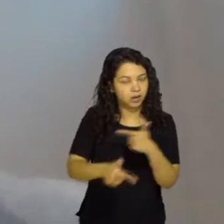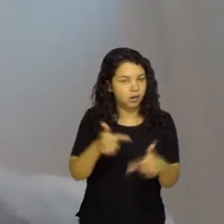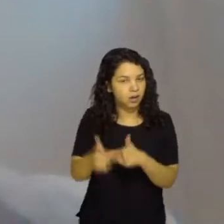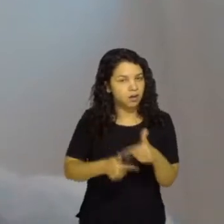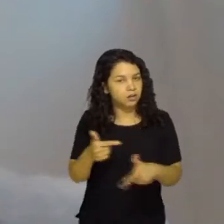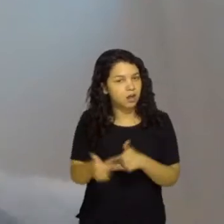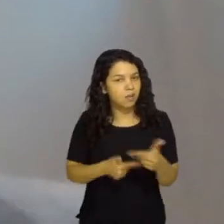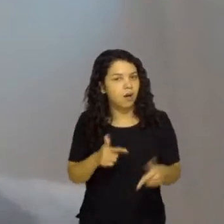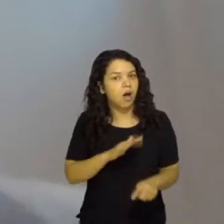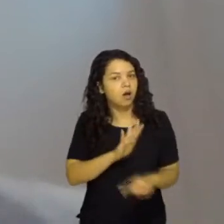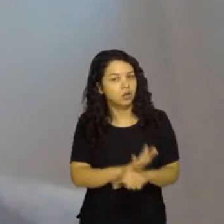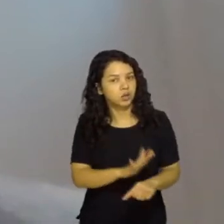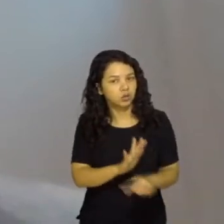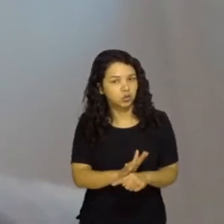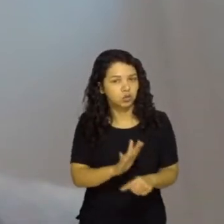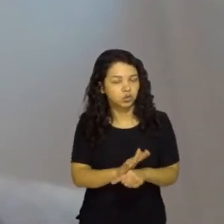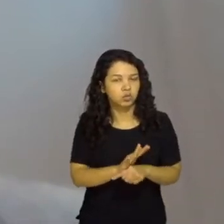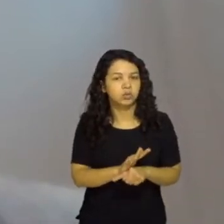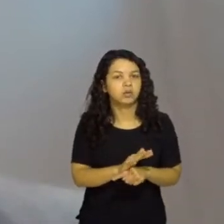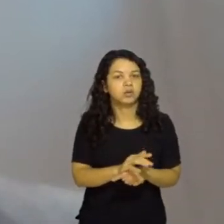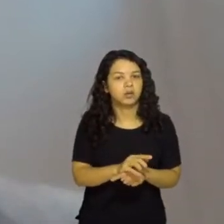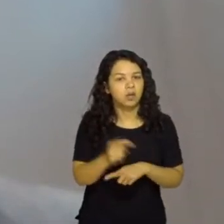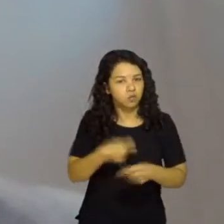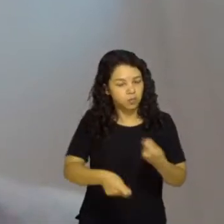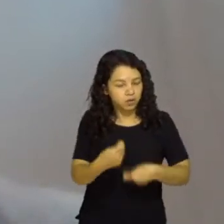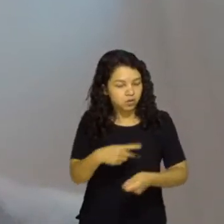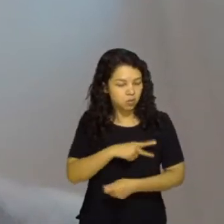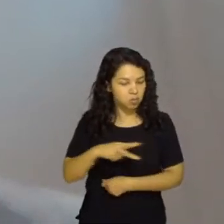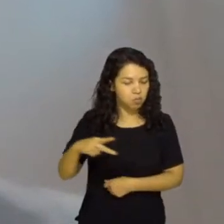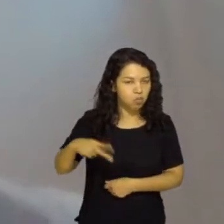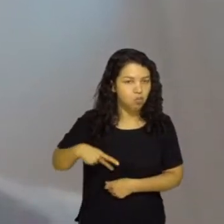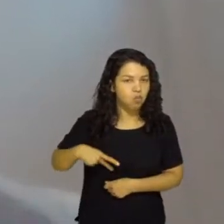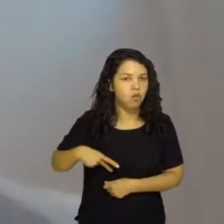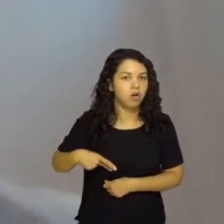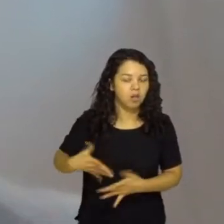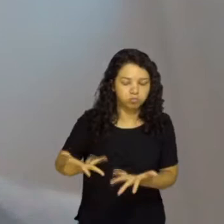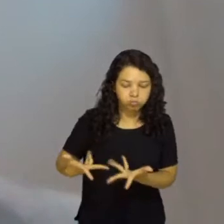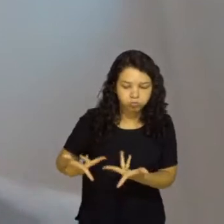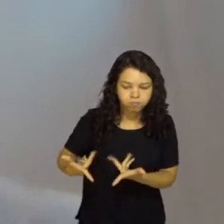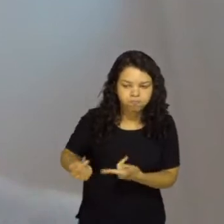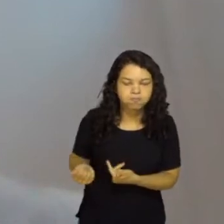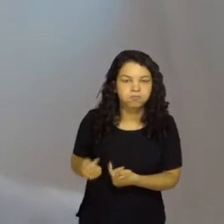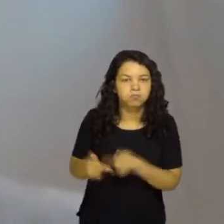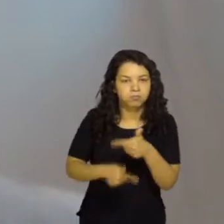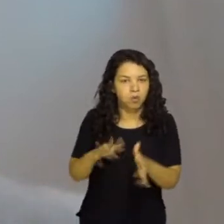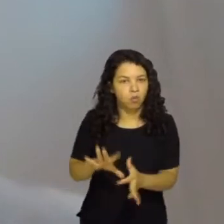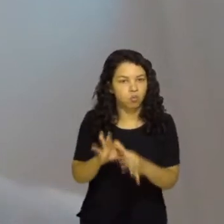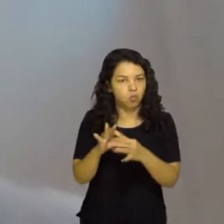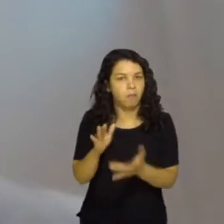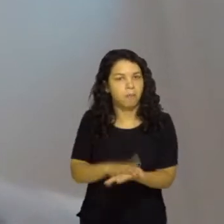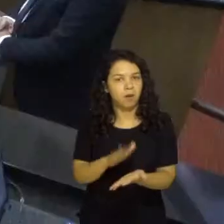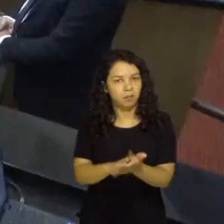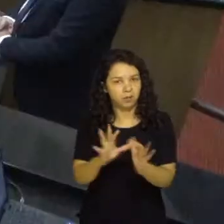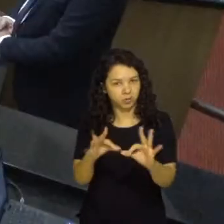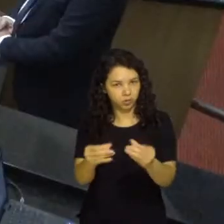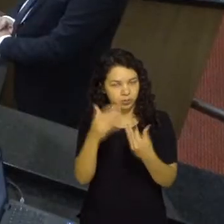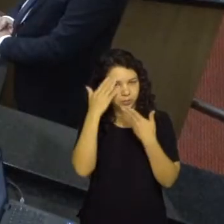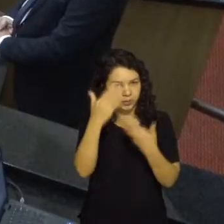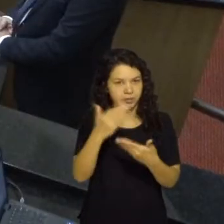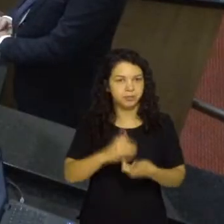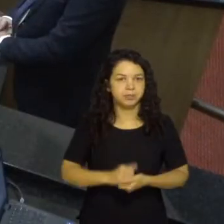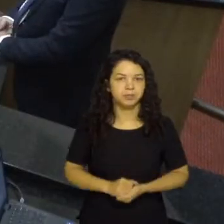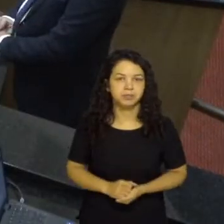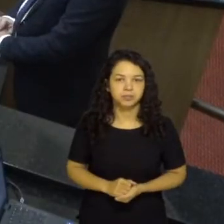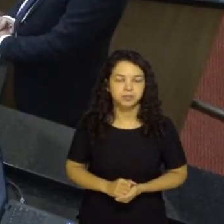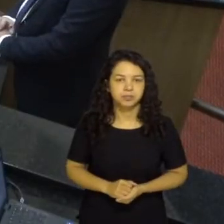e nos ajudado a fazer com que a administração pública seja eficiente através da sua mão de obra. Parabéns a todos, muito obrigado.